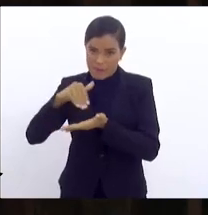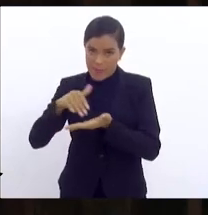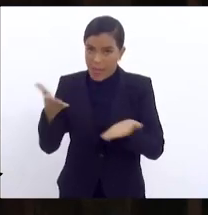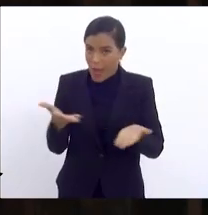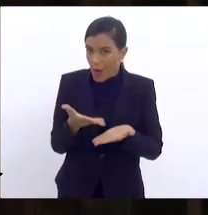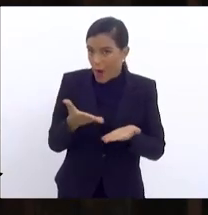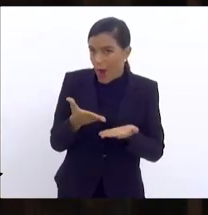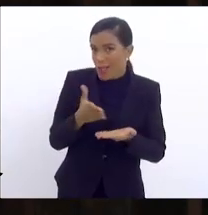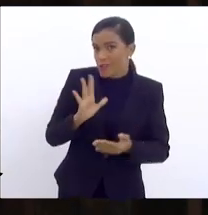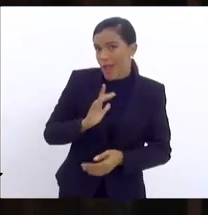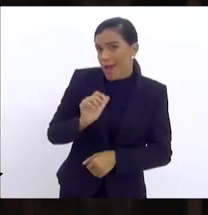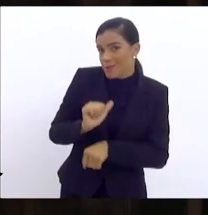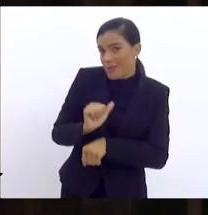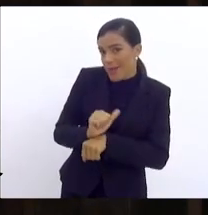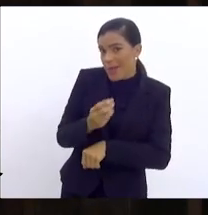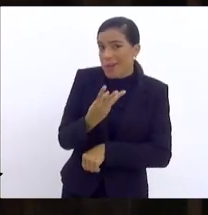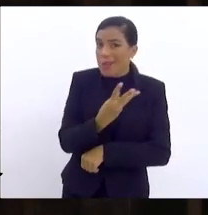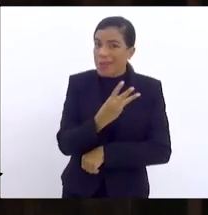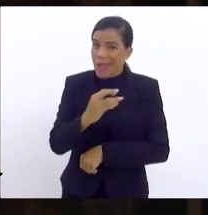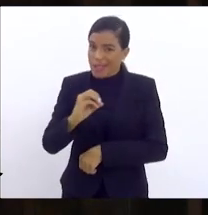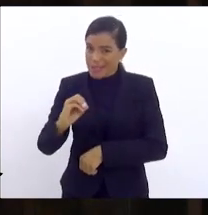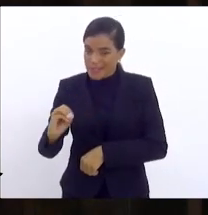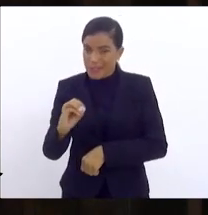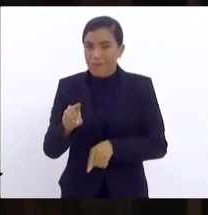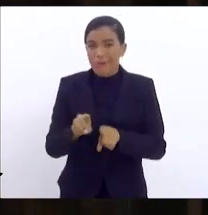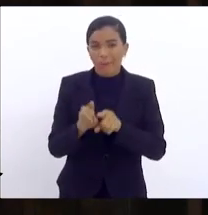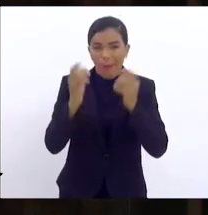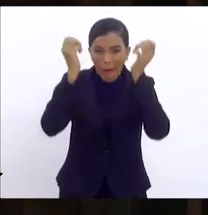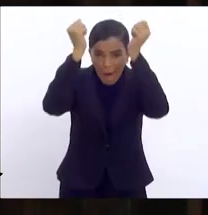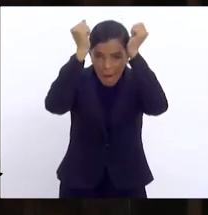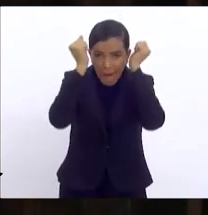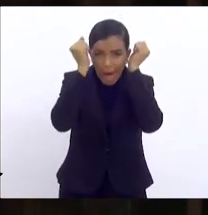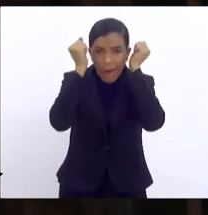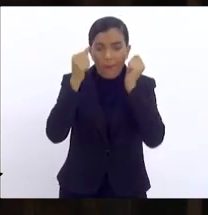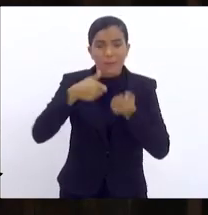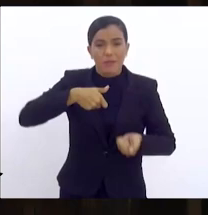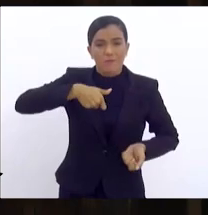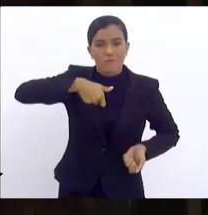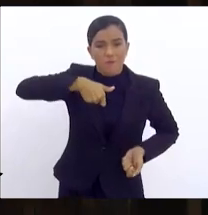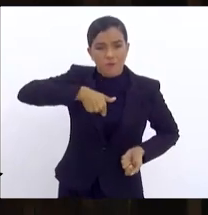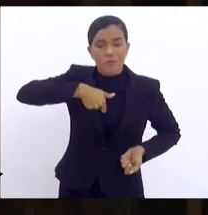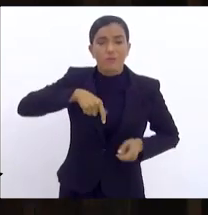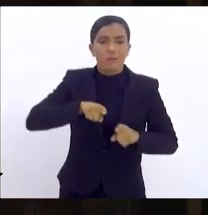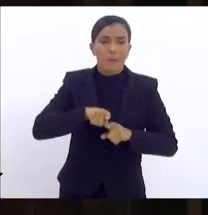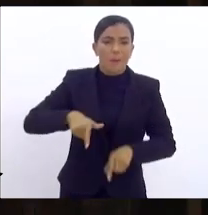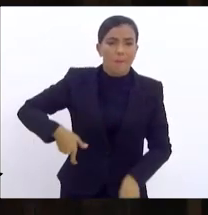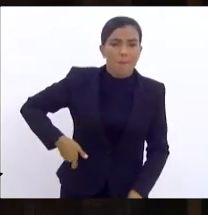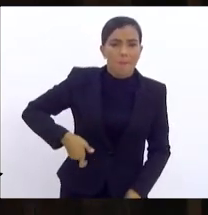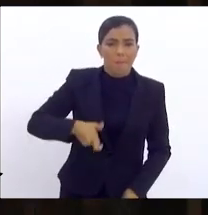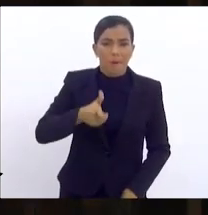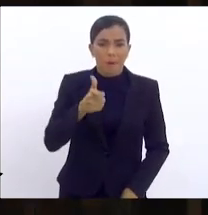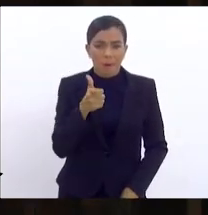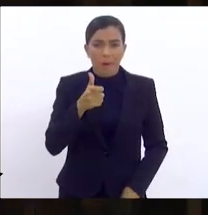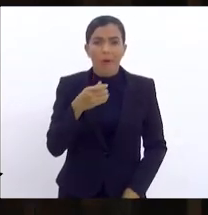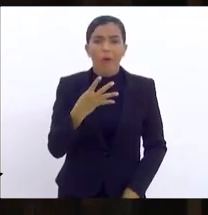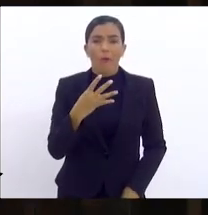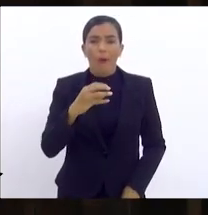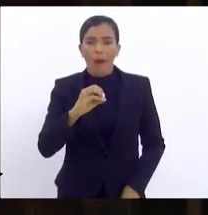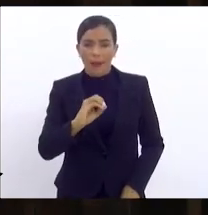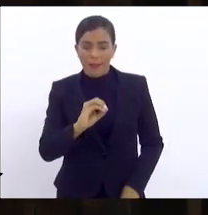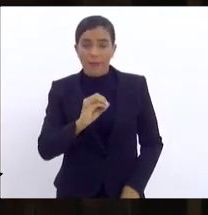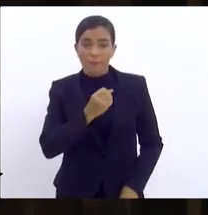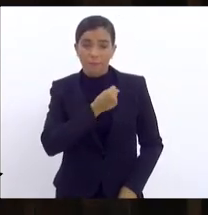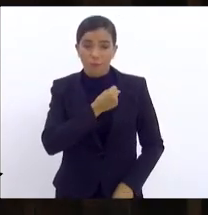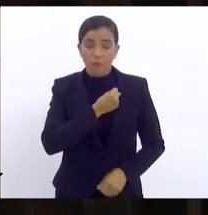300 para chegar a aquisição de colete capacete balísticos fuzis pistolas bereta calibre 40 Nossa